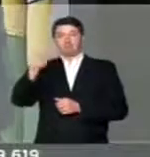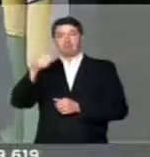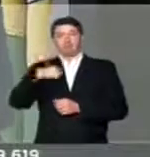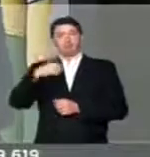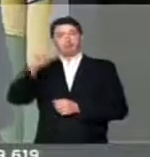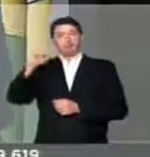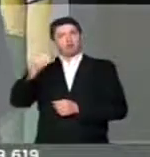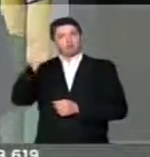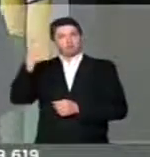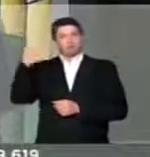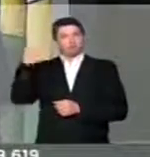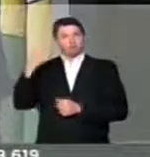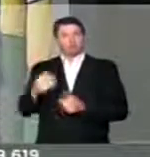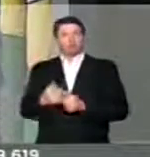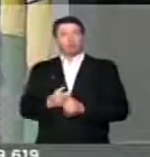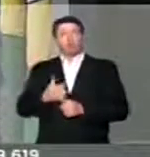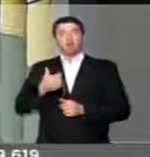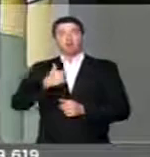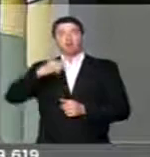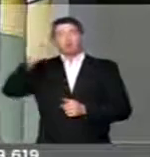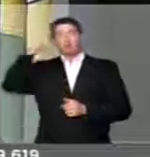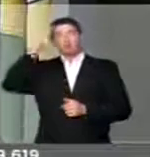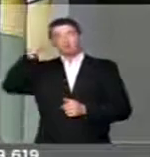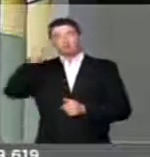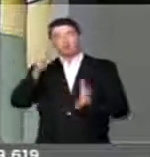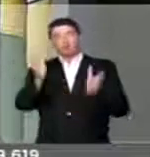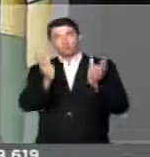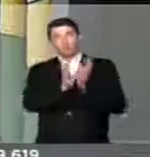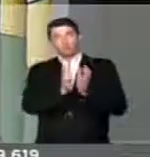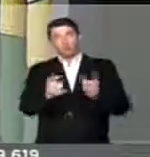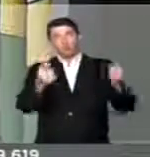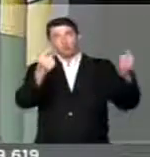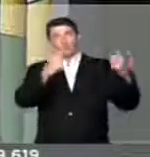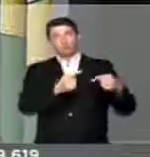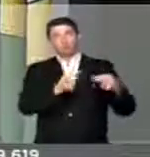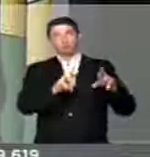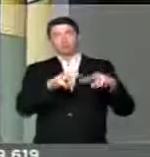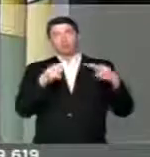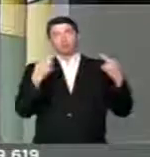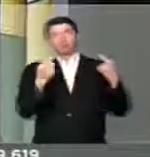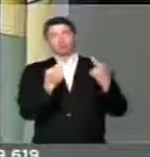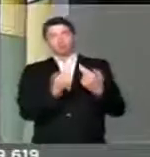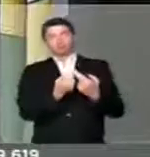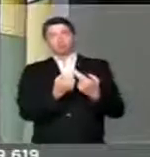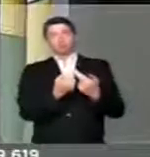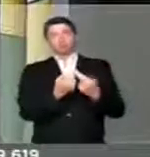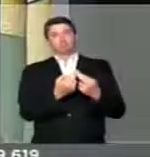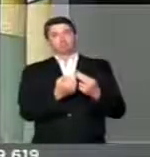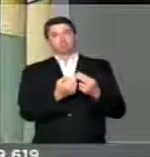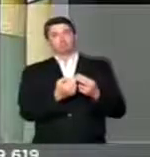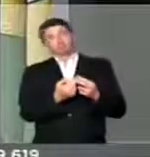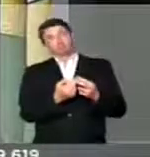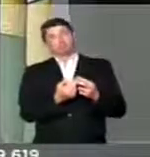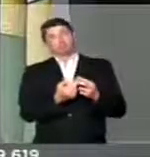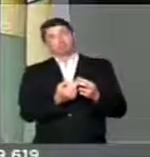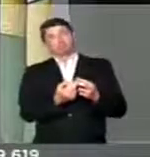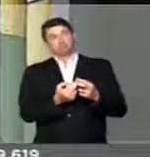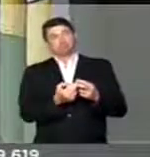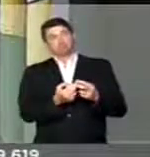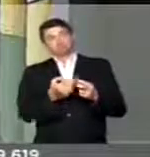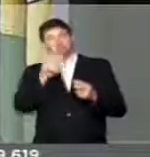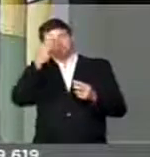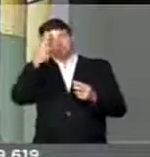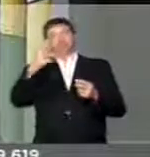deputado e me recordo que a oposição se reuniu e chegamos